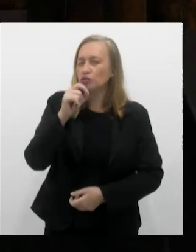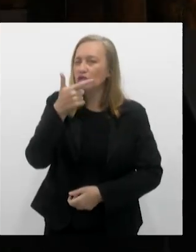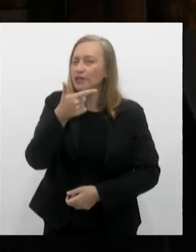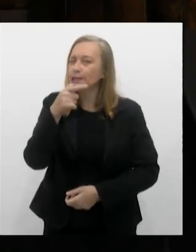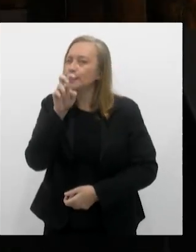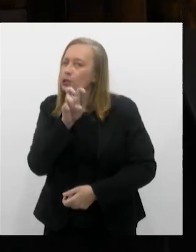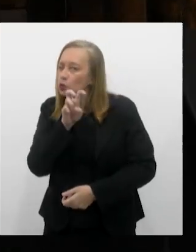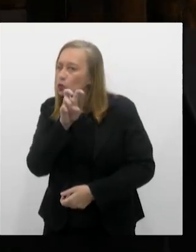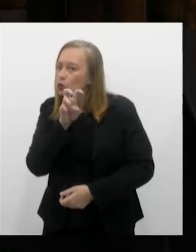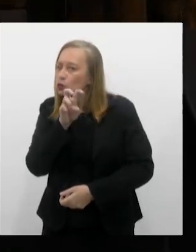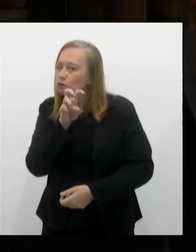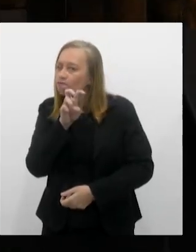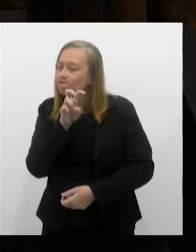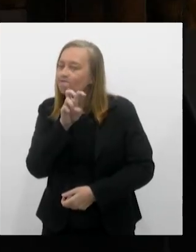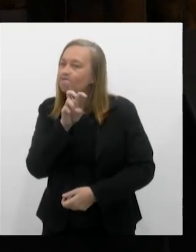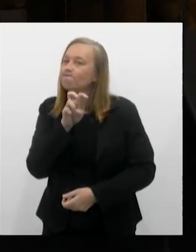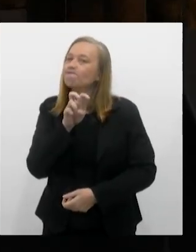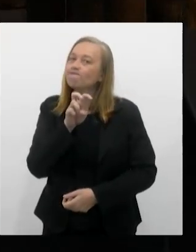2025,